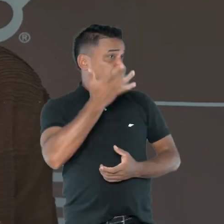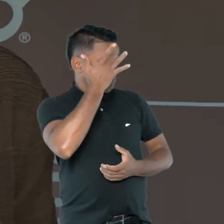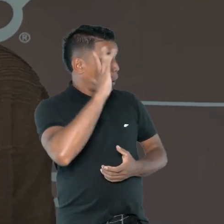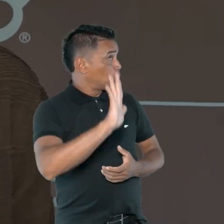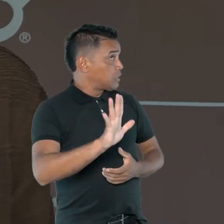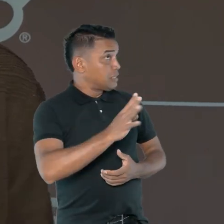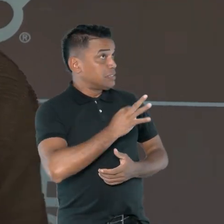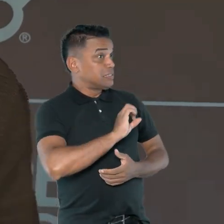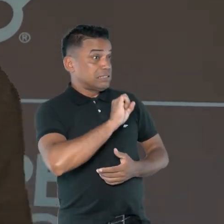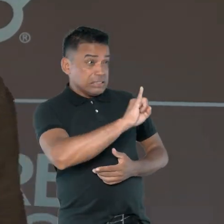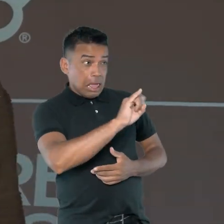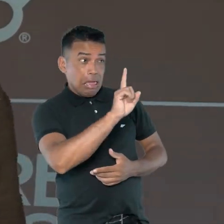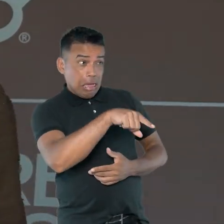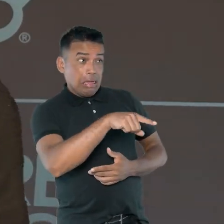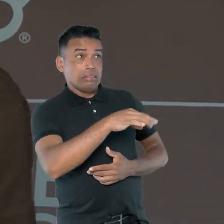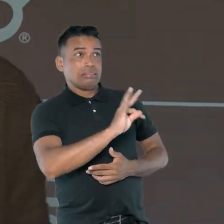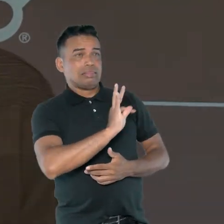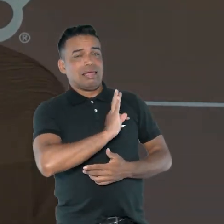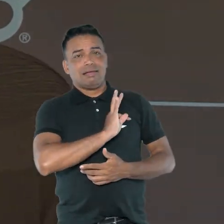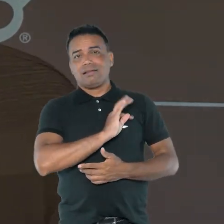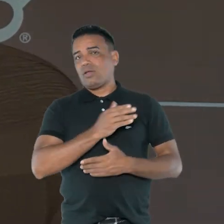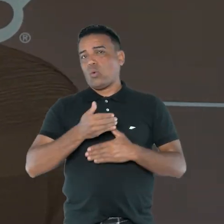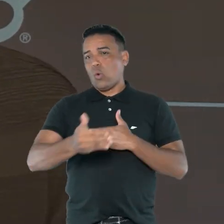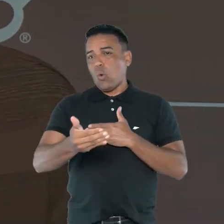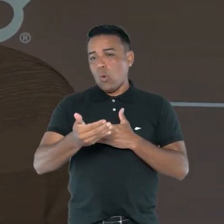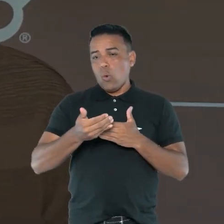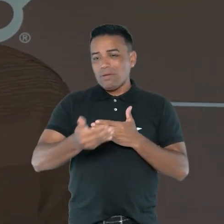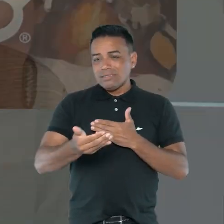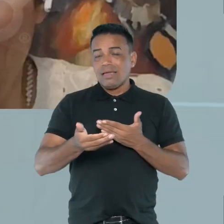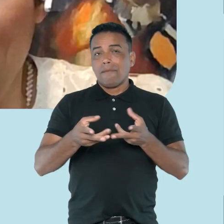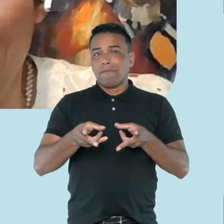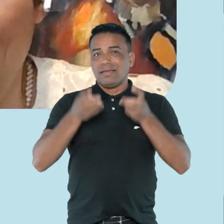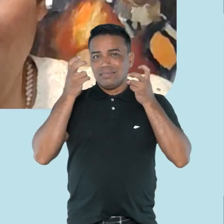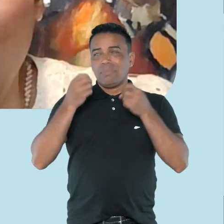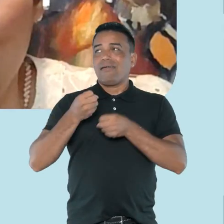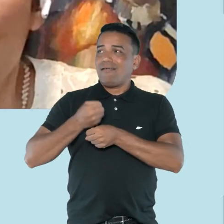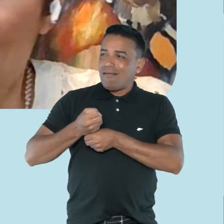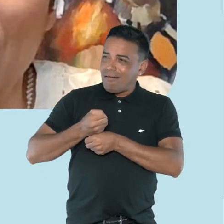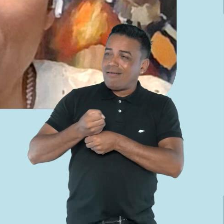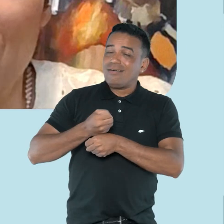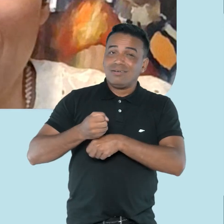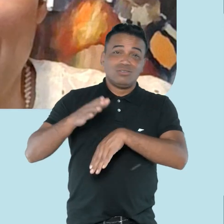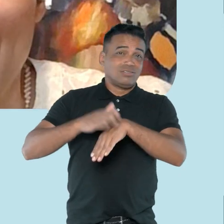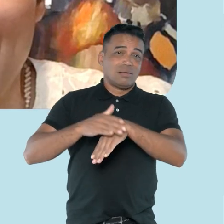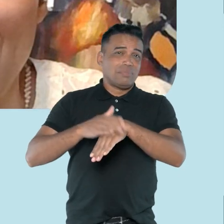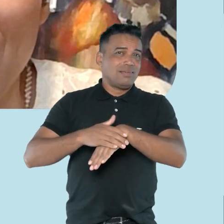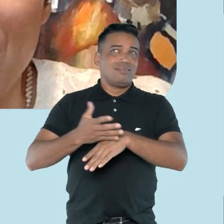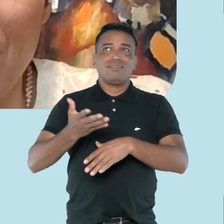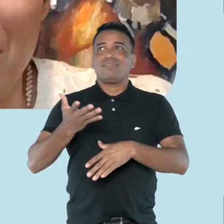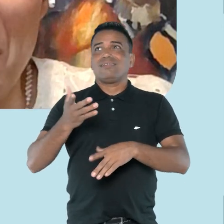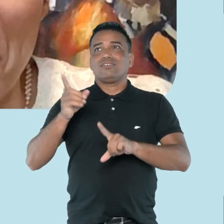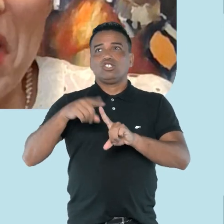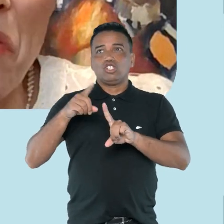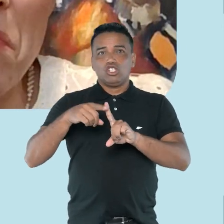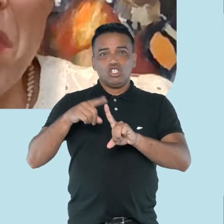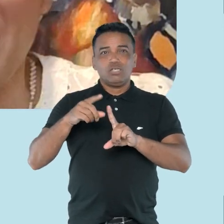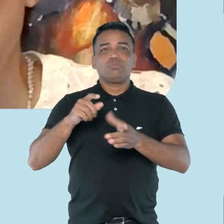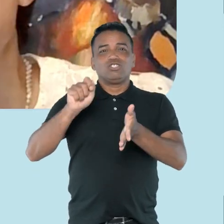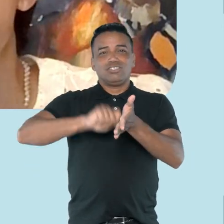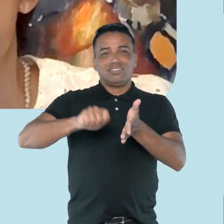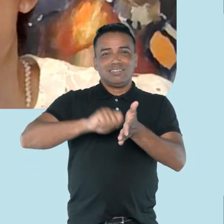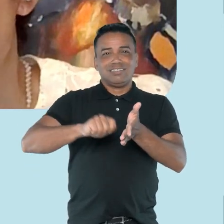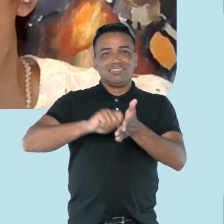Não sei se é uma técnica. Eu comecei a perceber ao longo dos anos da minha escrita que também é